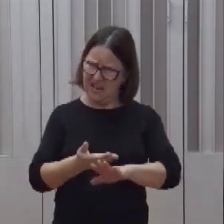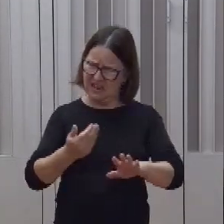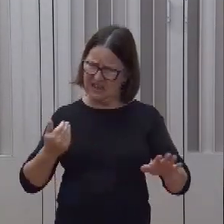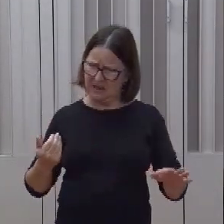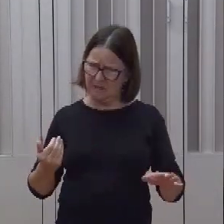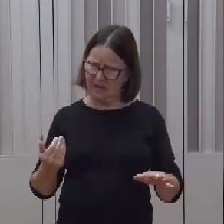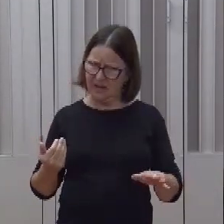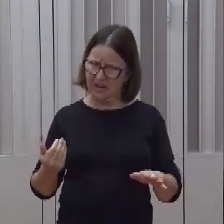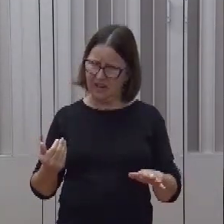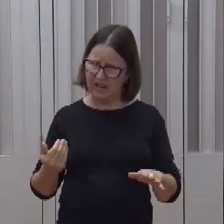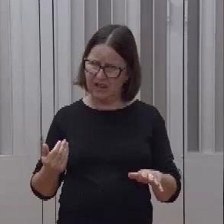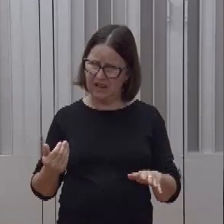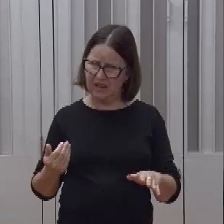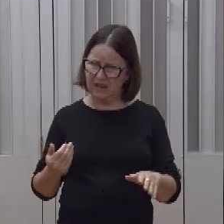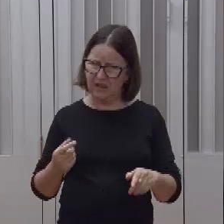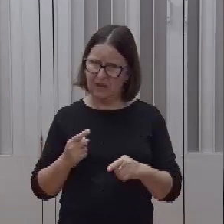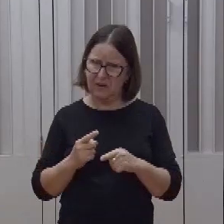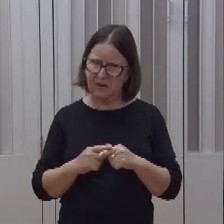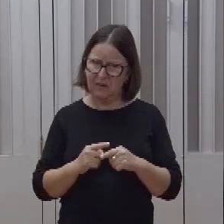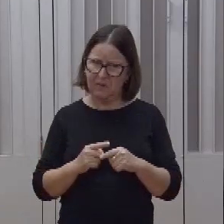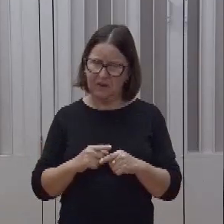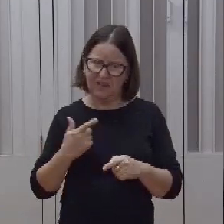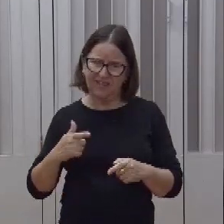serem frutíferos.